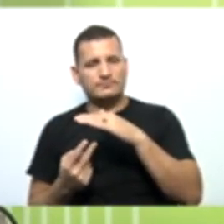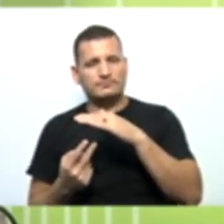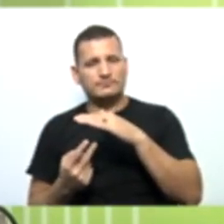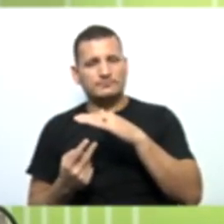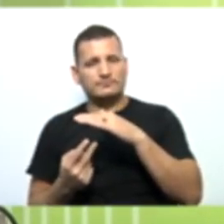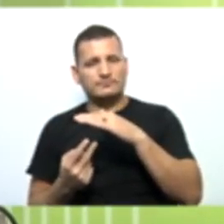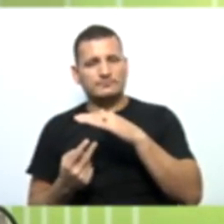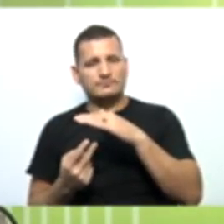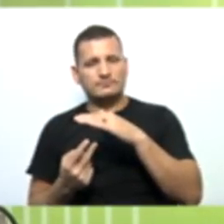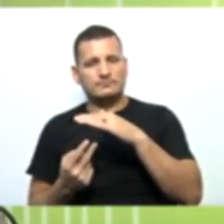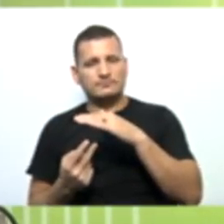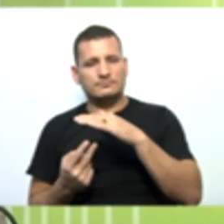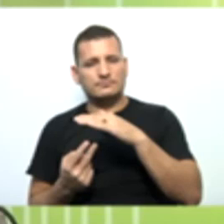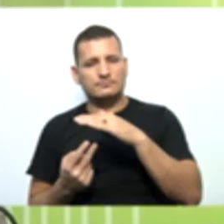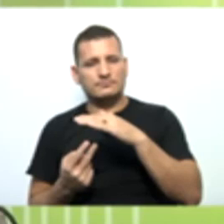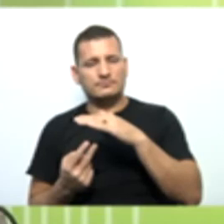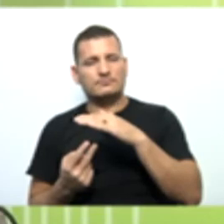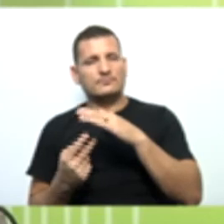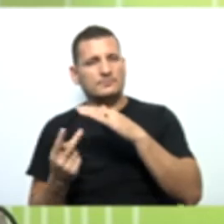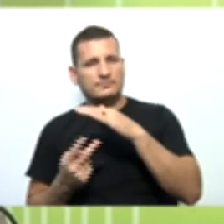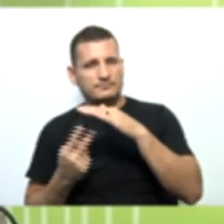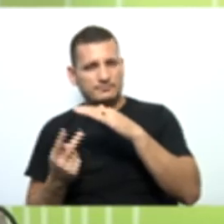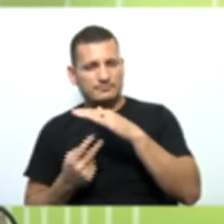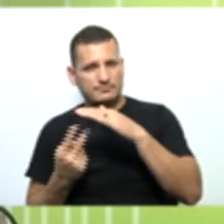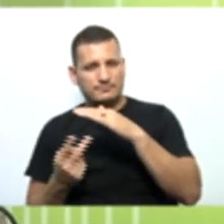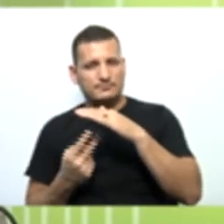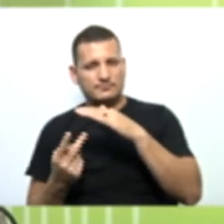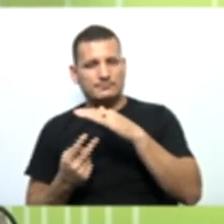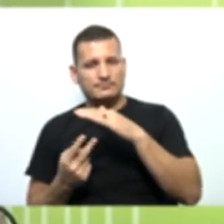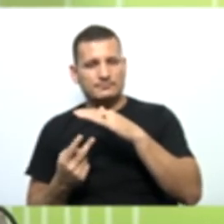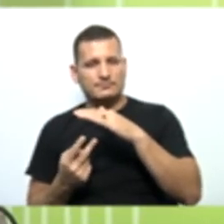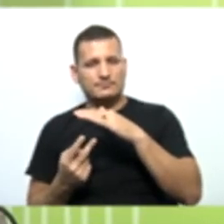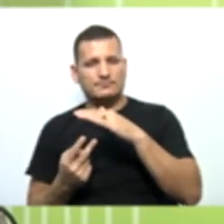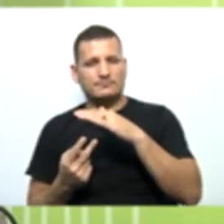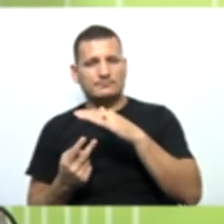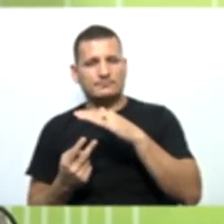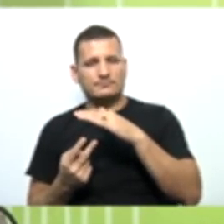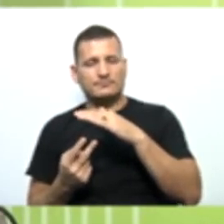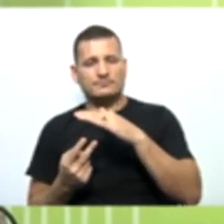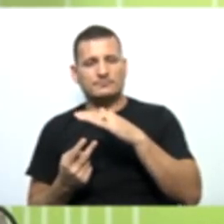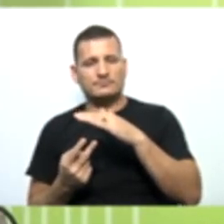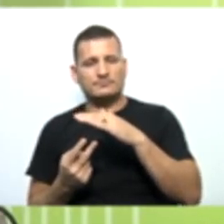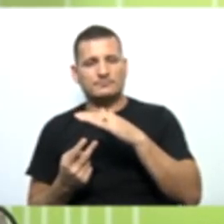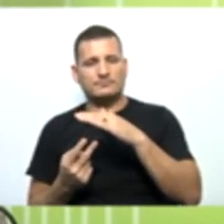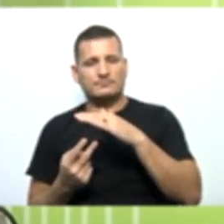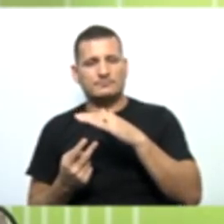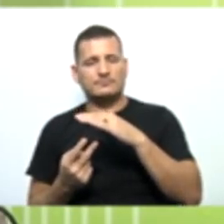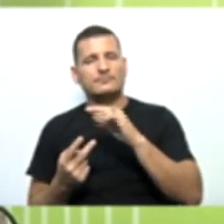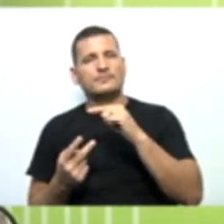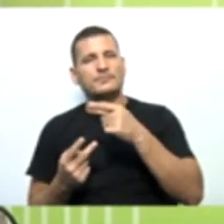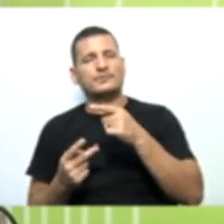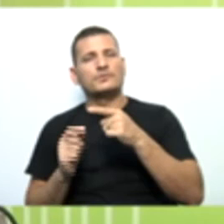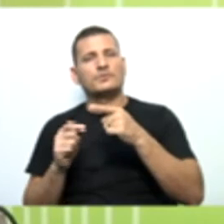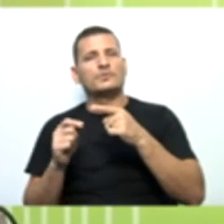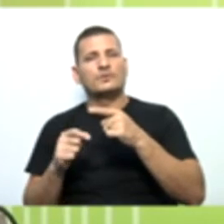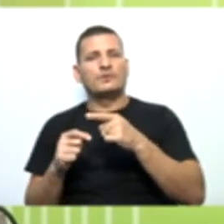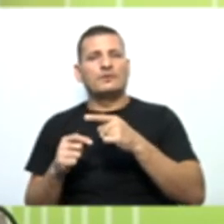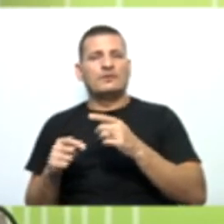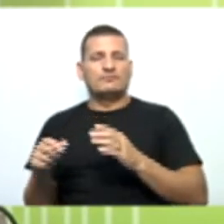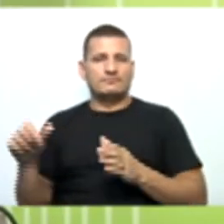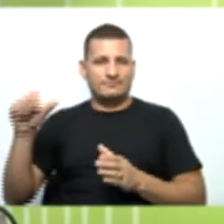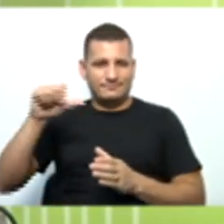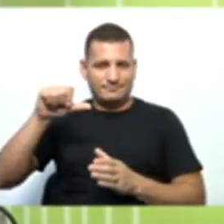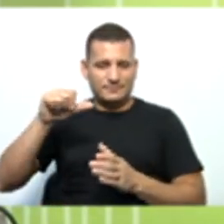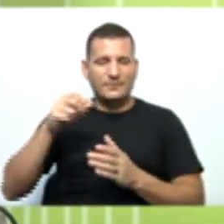o liquidificador para triturar, processar todas as informações. E aí o que acontece? Vai sair o